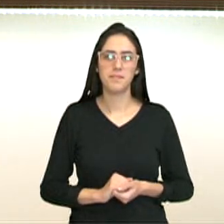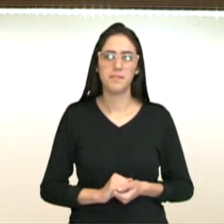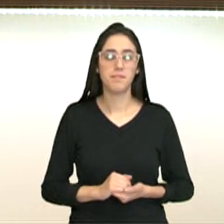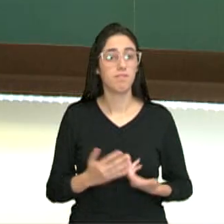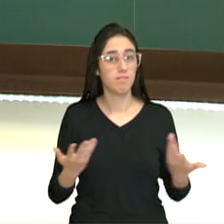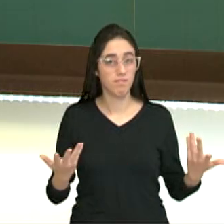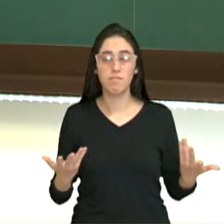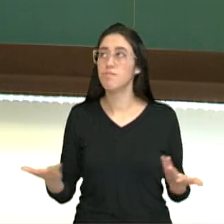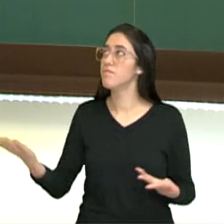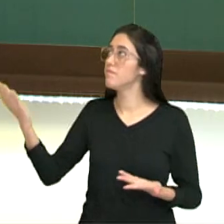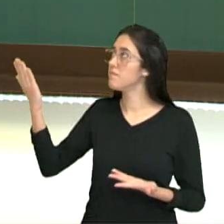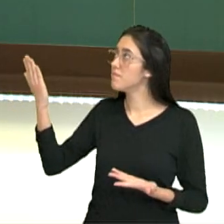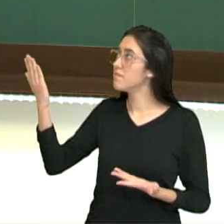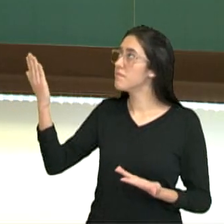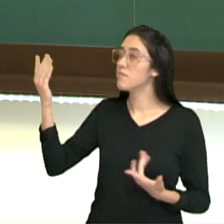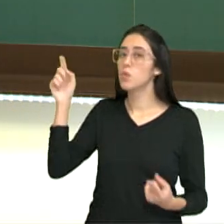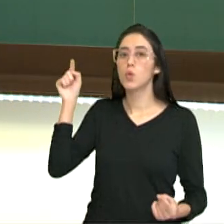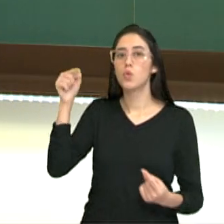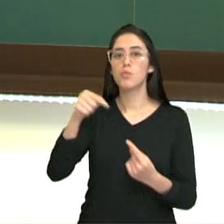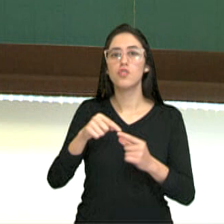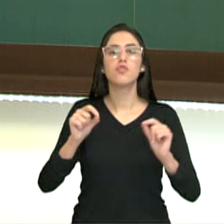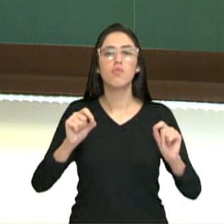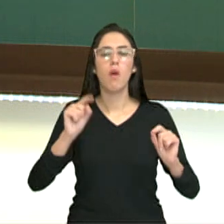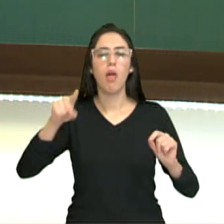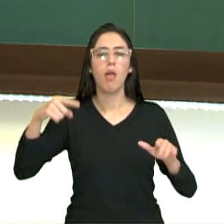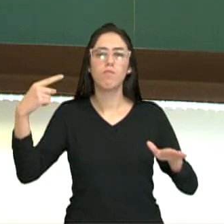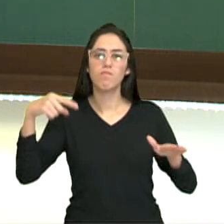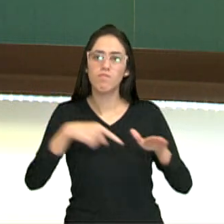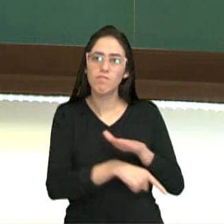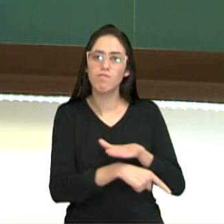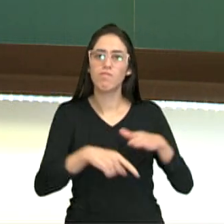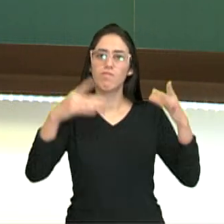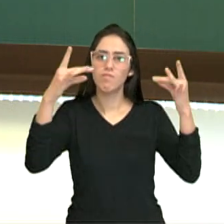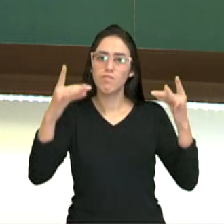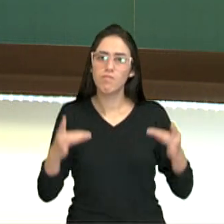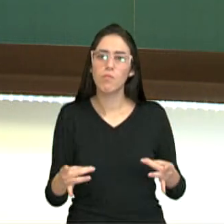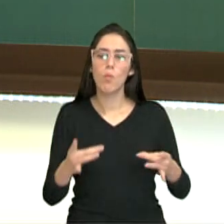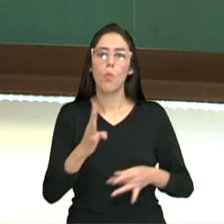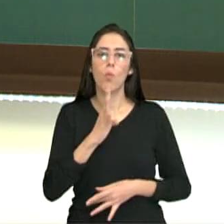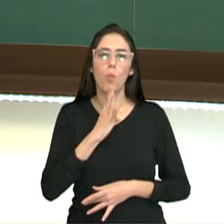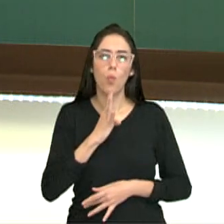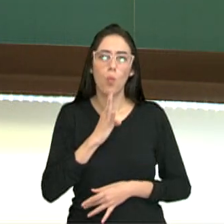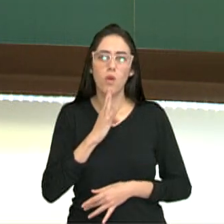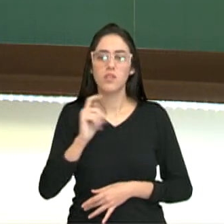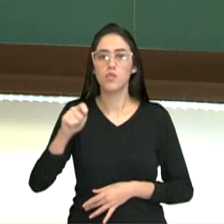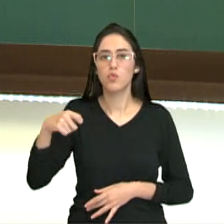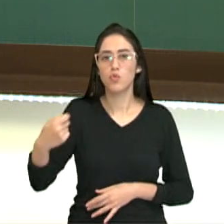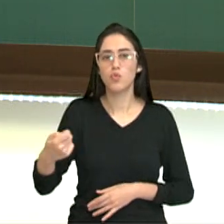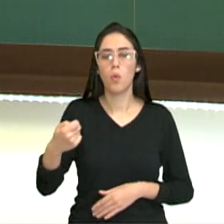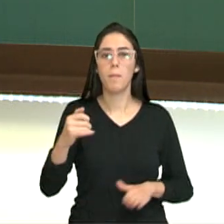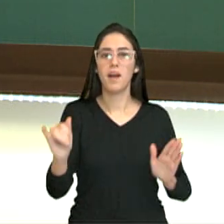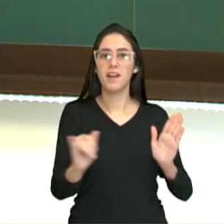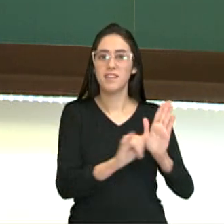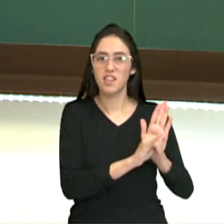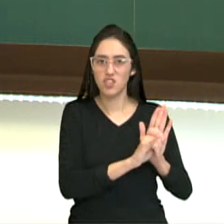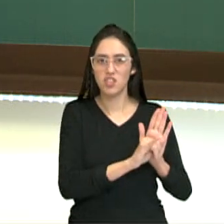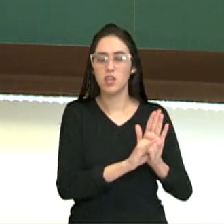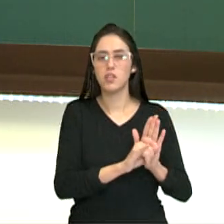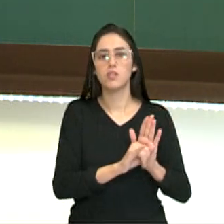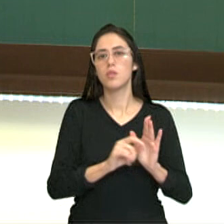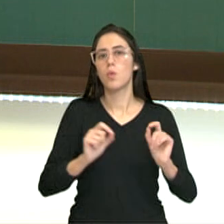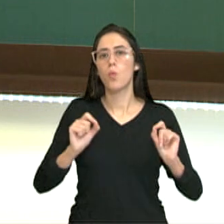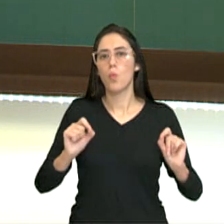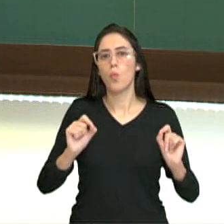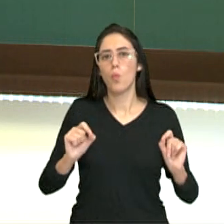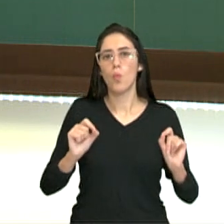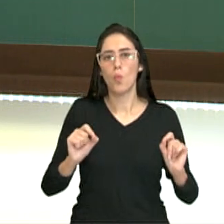Bom, o objetivo da aula é aprofundar então reflexões sobre a identidade e sobre o que se